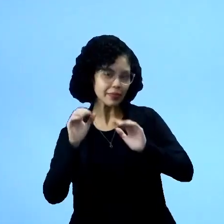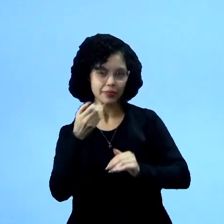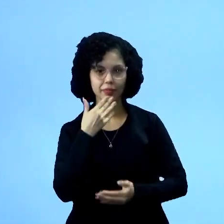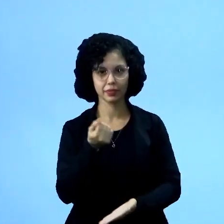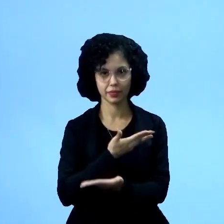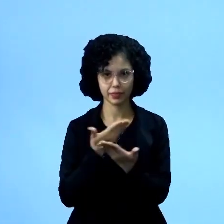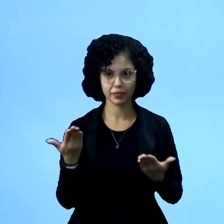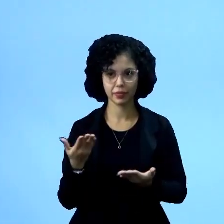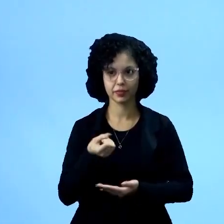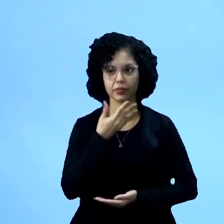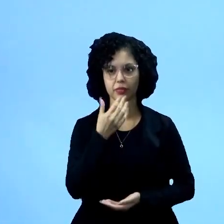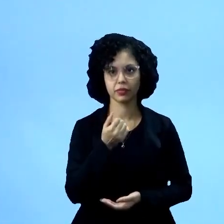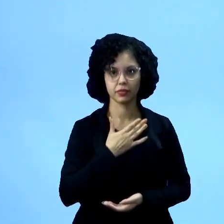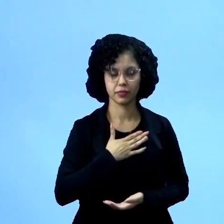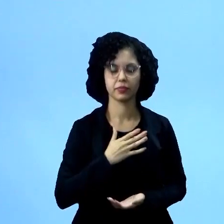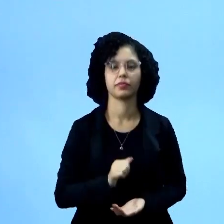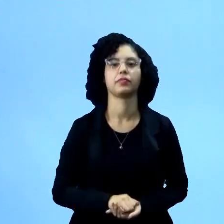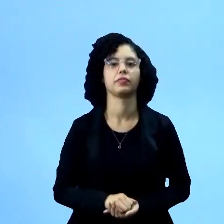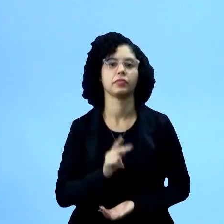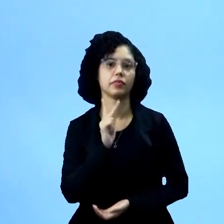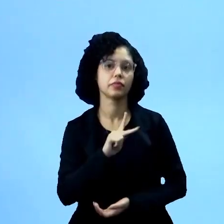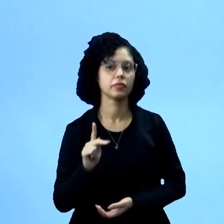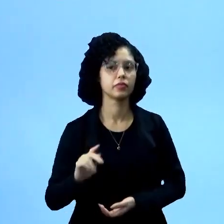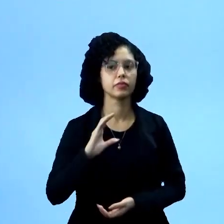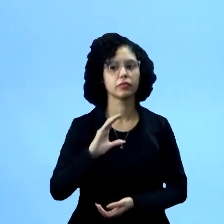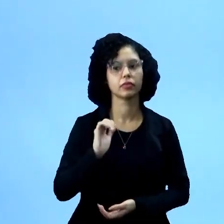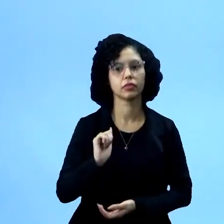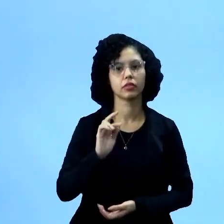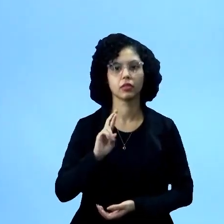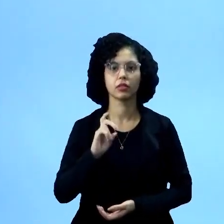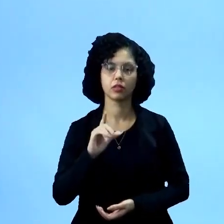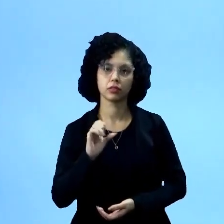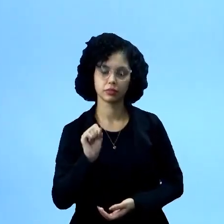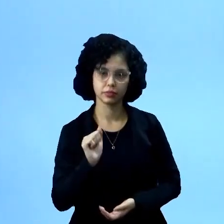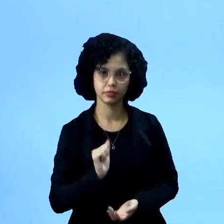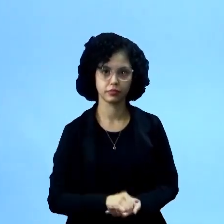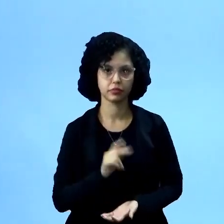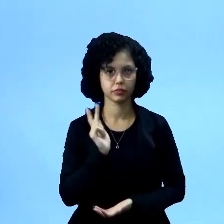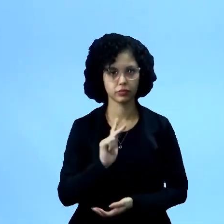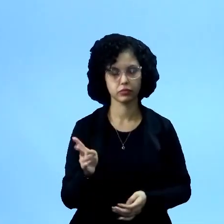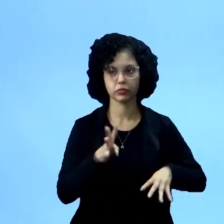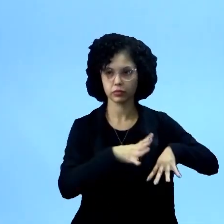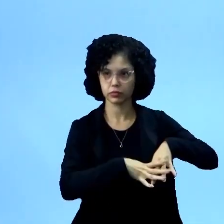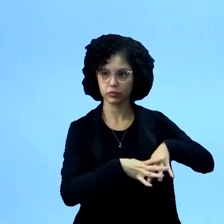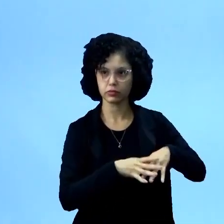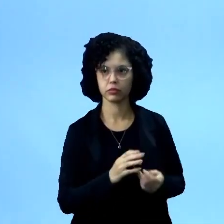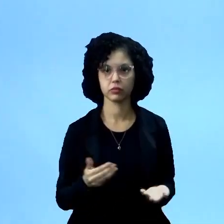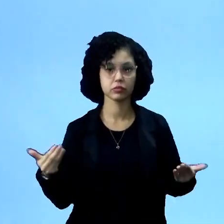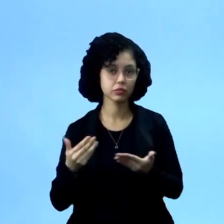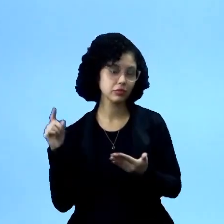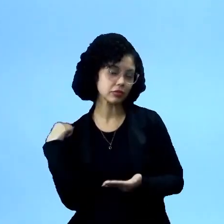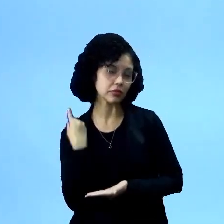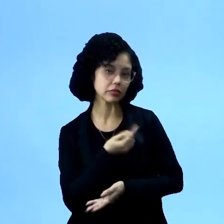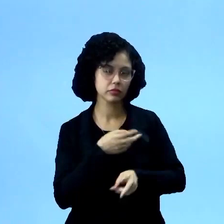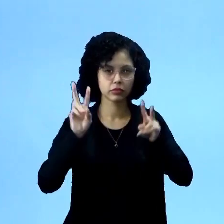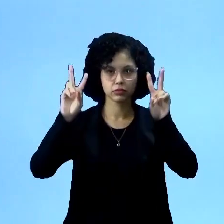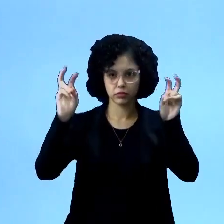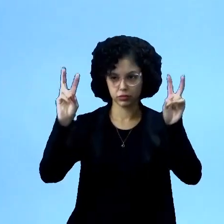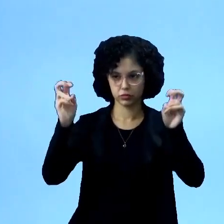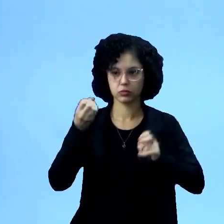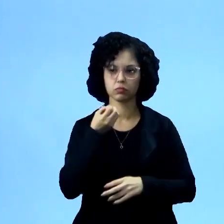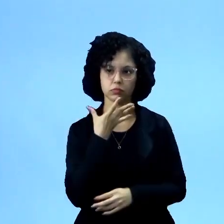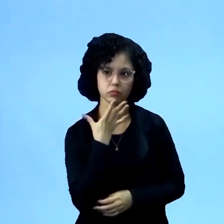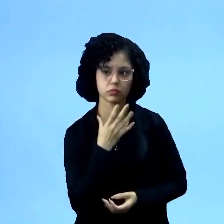Olá, tudo bem com vocês? Tudo bem comigo? Eu sou o professor Carlos, professor de matemática. E hoje nós vamos abordar um assunto muito